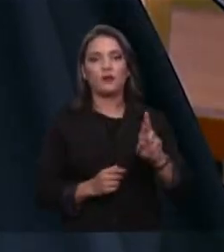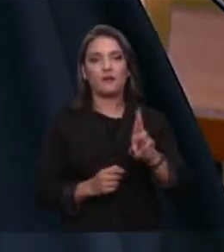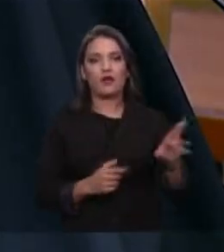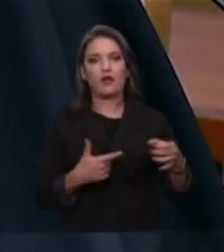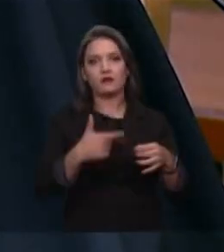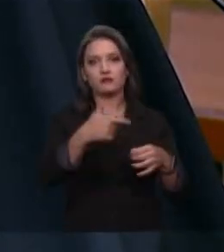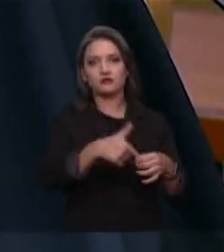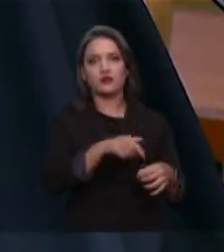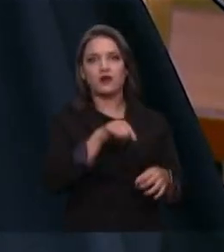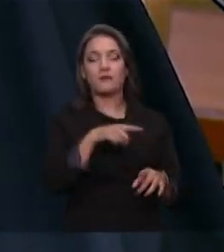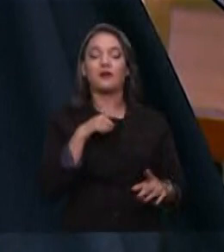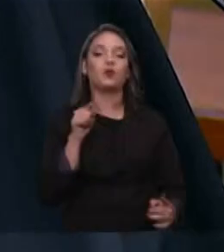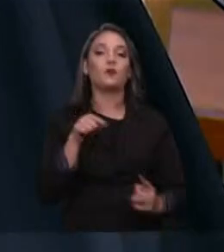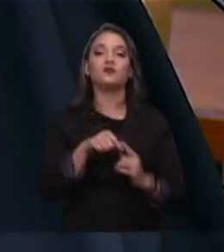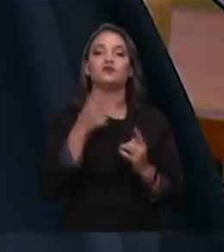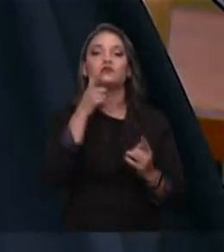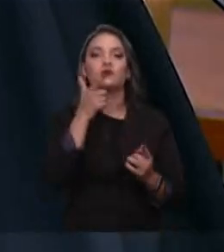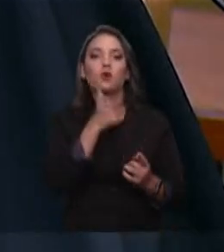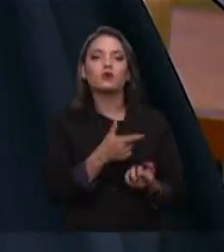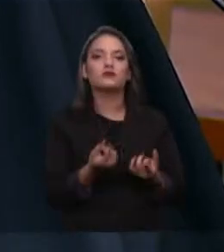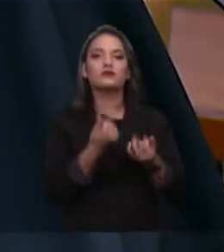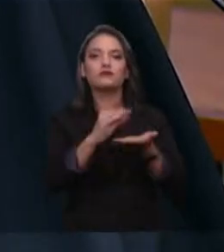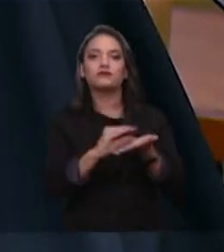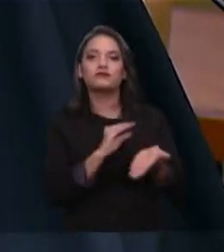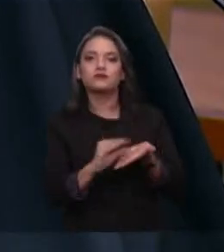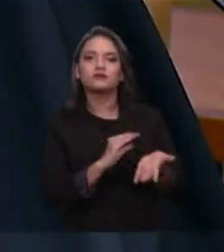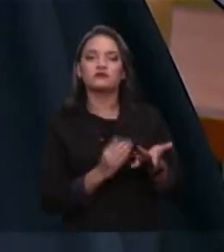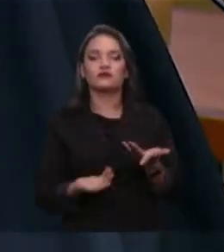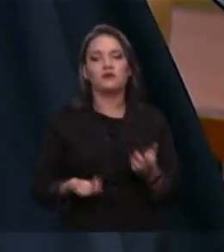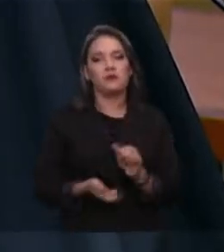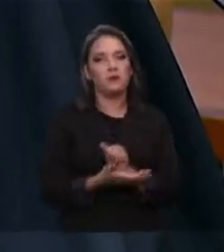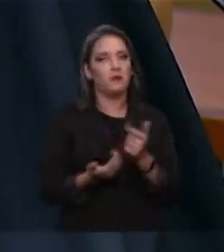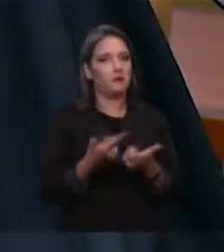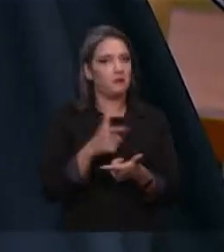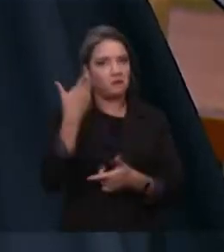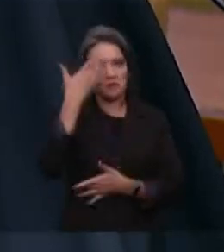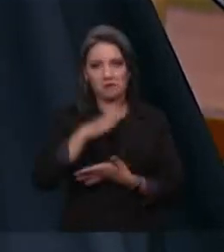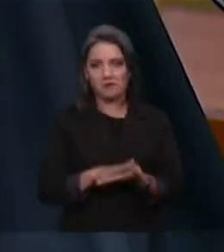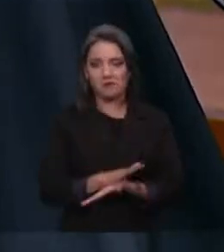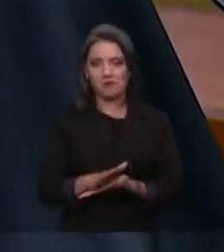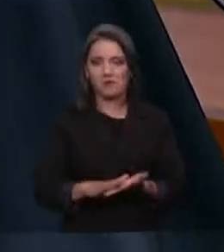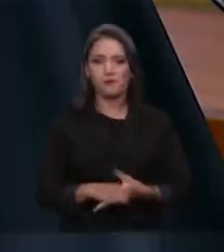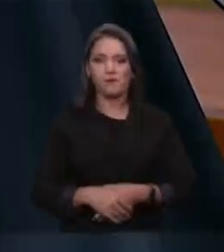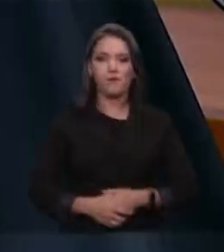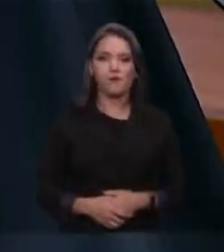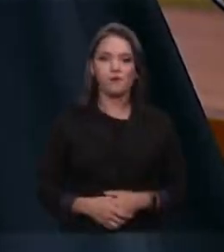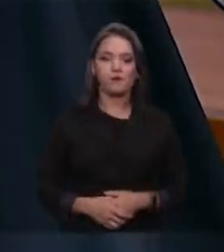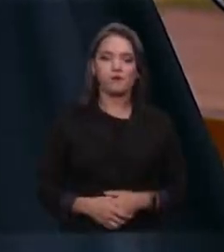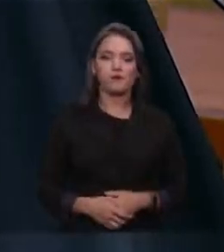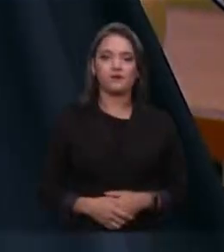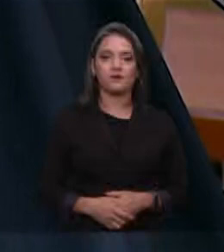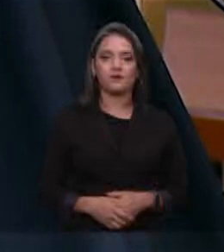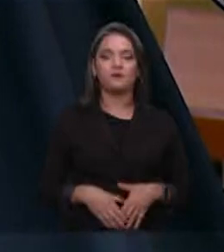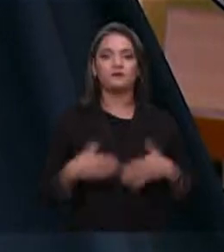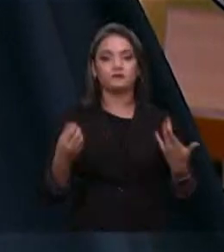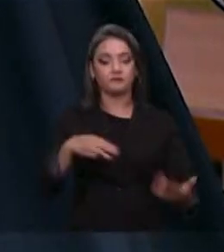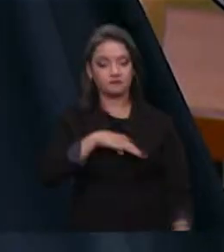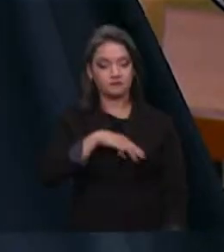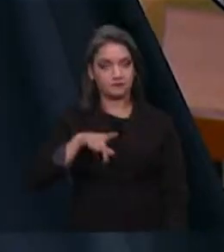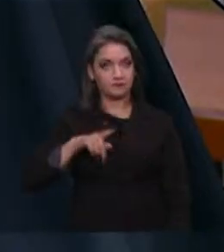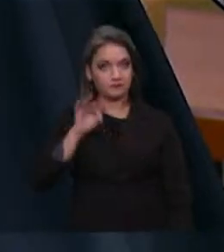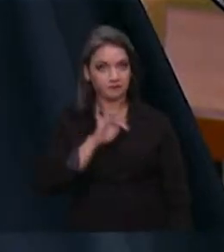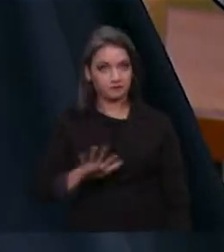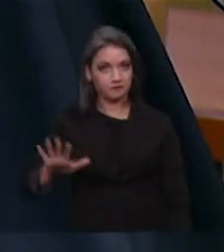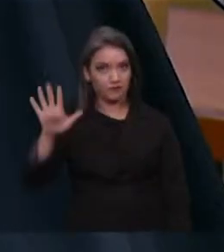a finalidade de obtenção de vantagens ilícitas mediante desvio de dinheiro público. Vejamos. Nas alegações finais, o Ministério Público